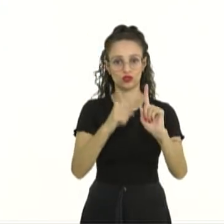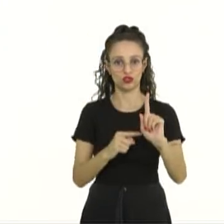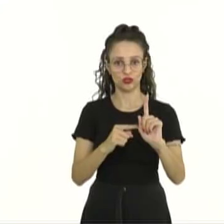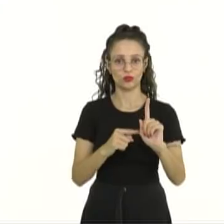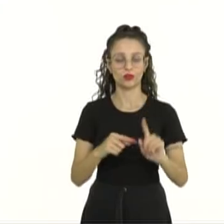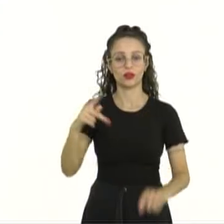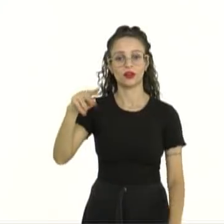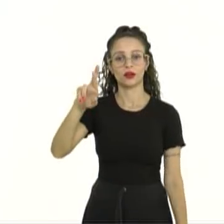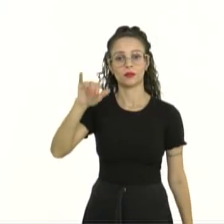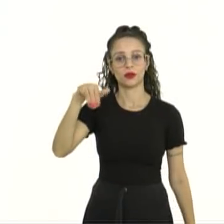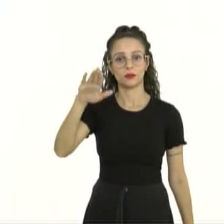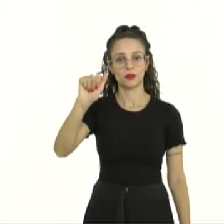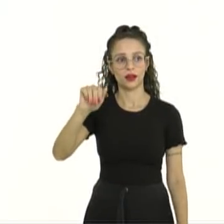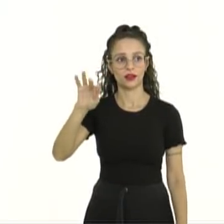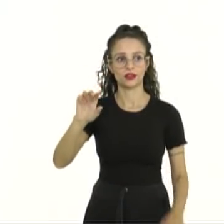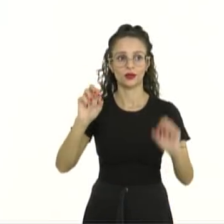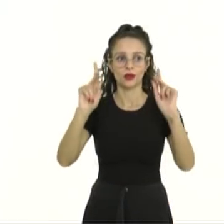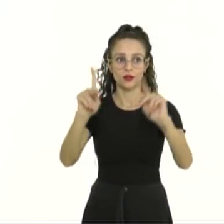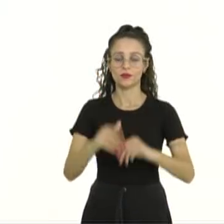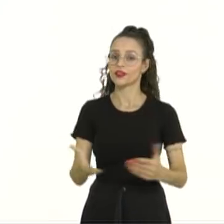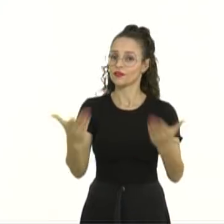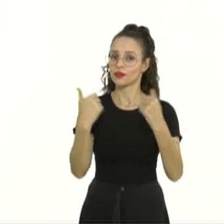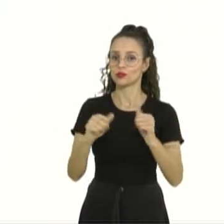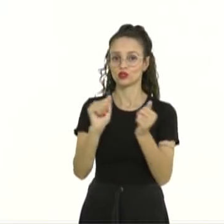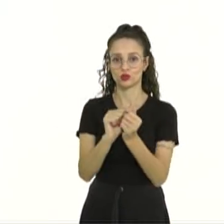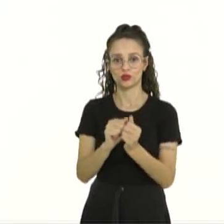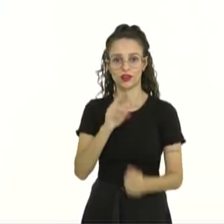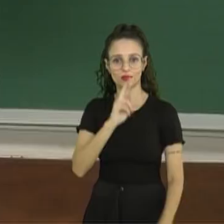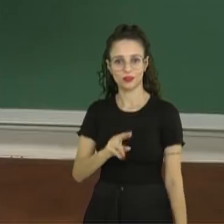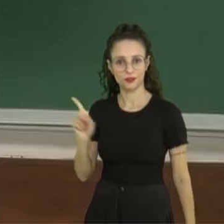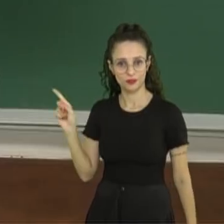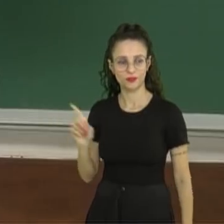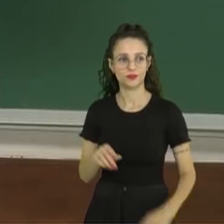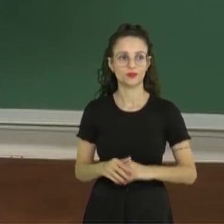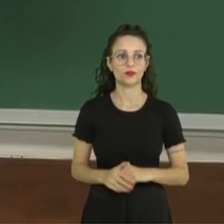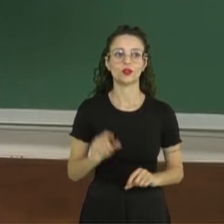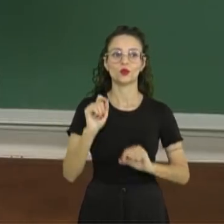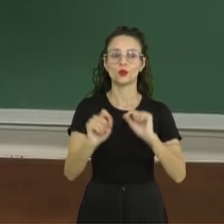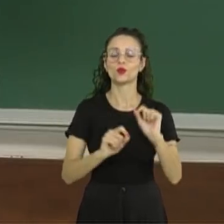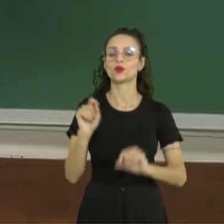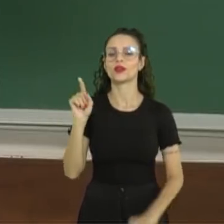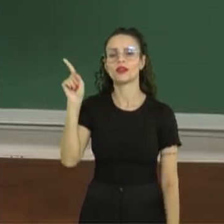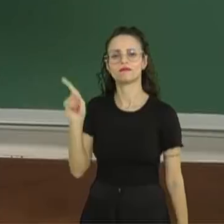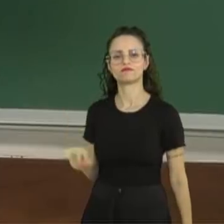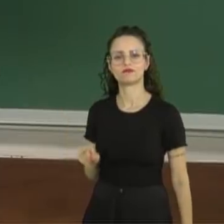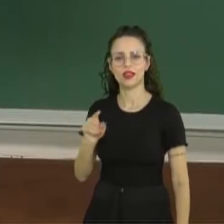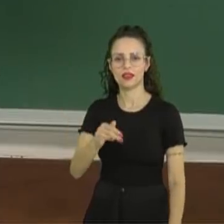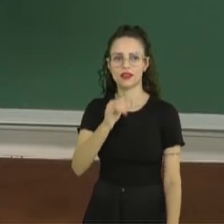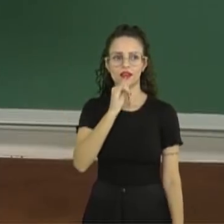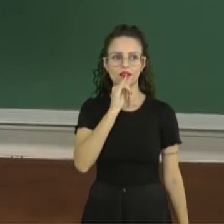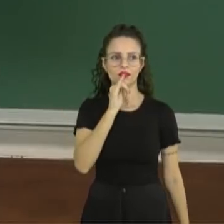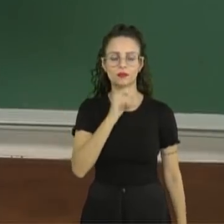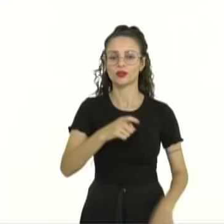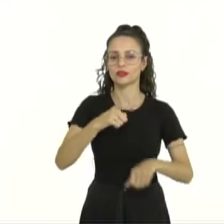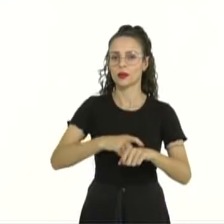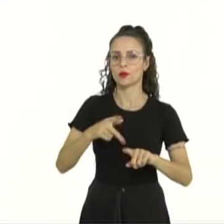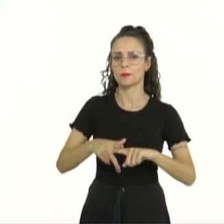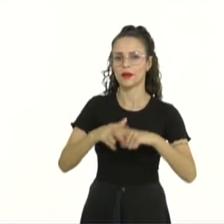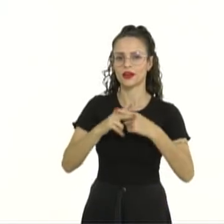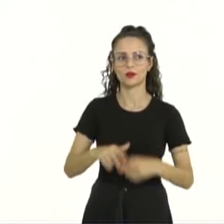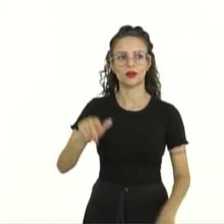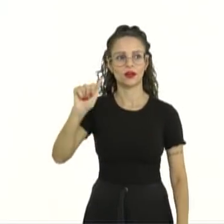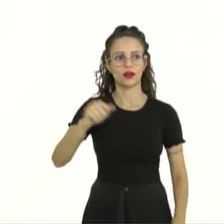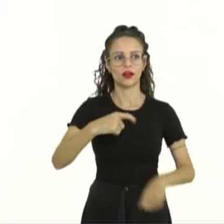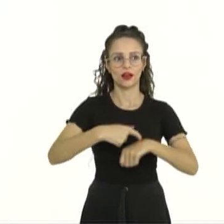um primata, ok? Vamos fazer junto essa. Curtiram? Qual das alternativas abaixo é um exemplo de tempo mecânico? Letra A,